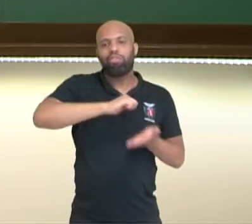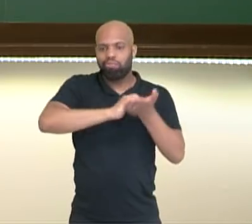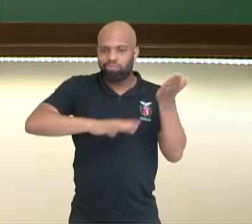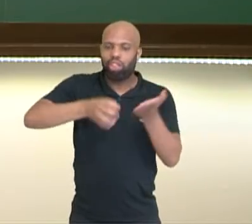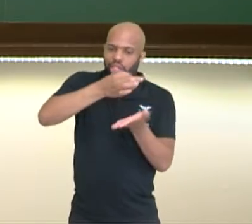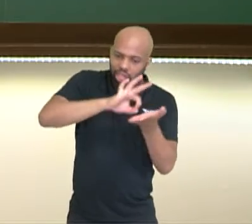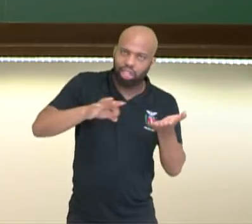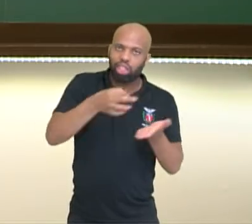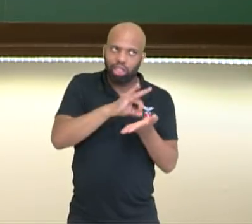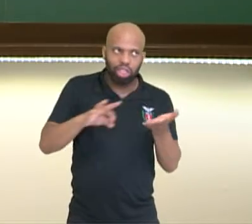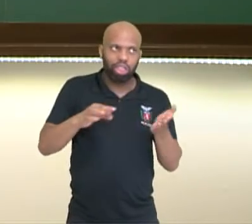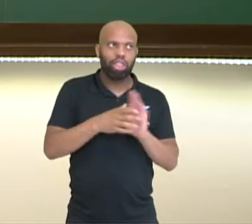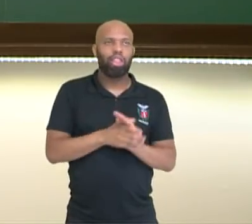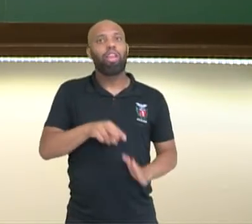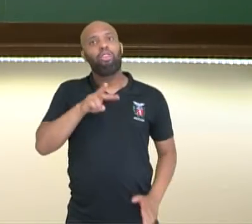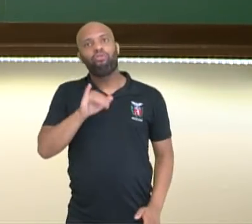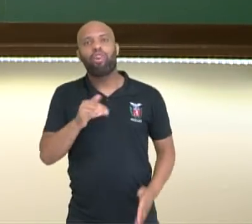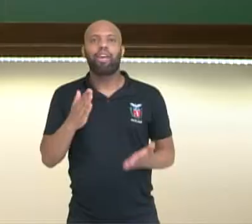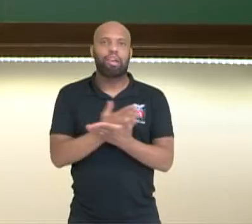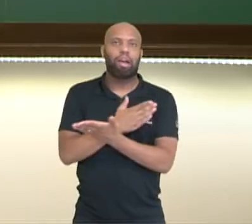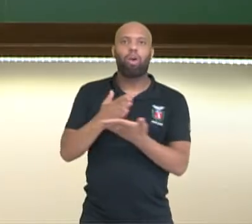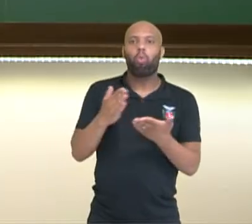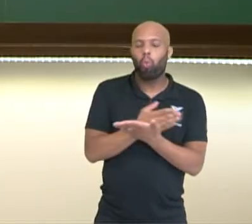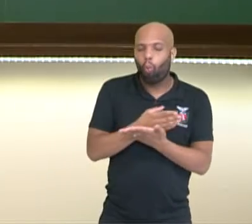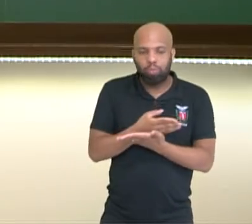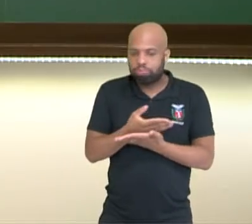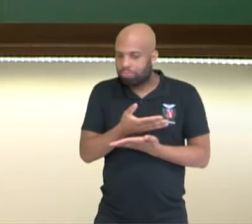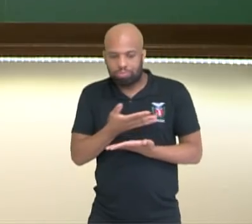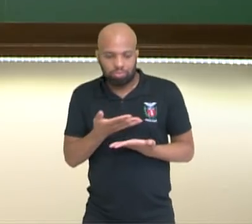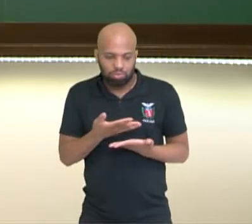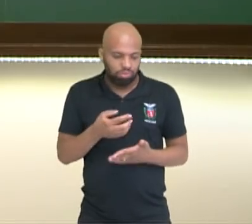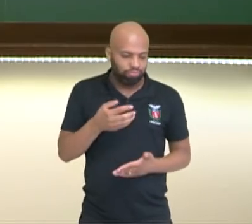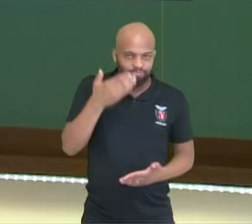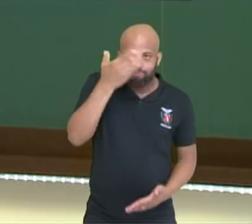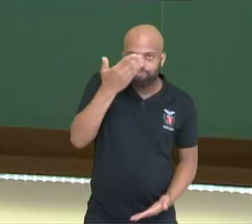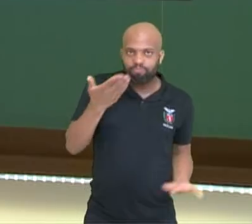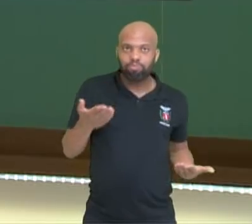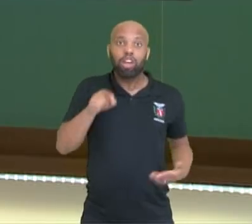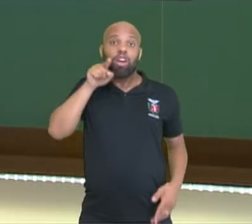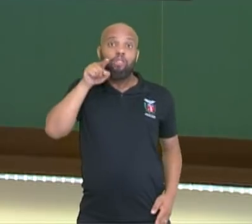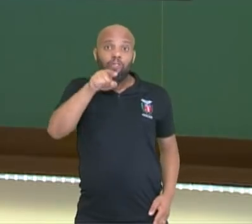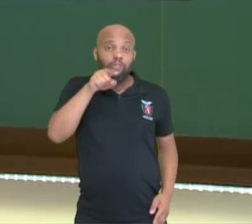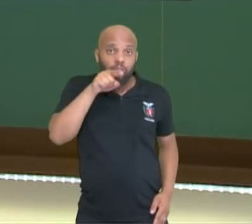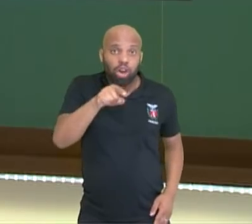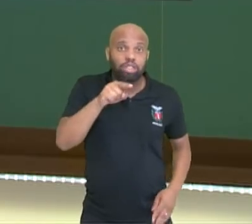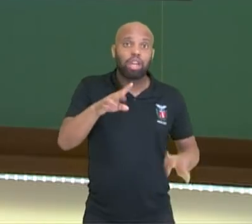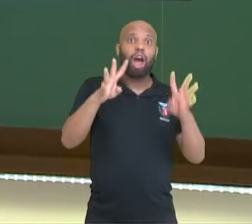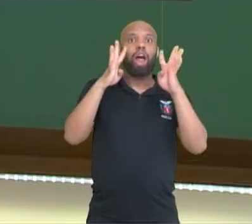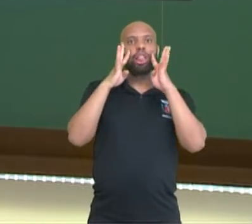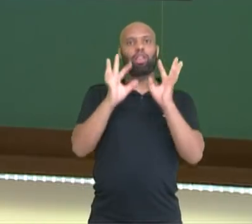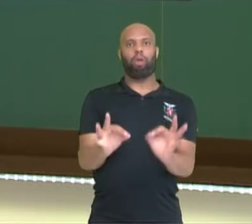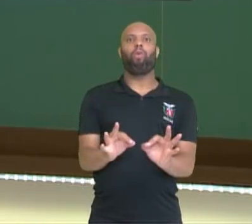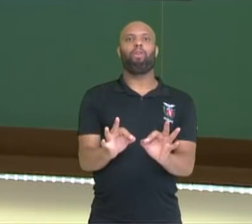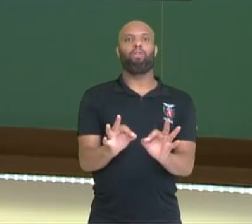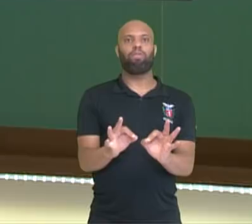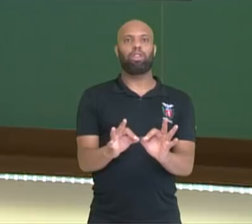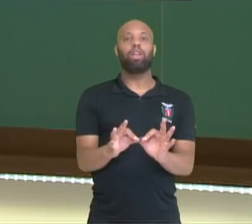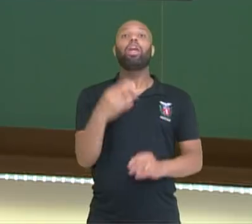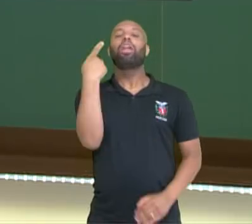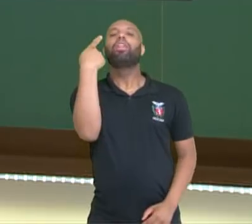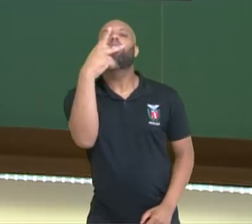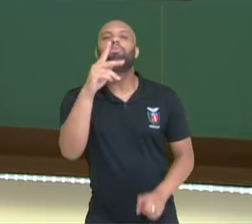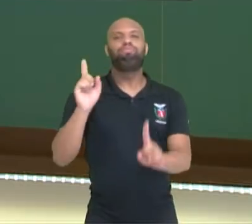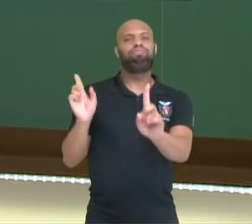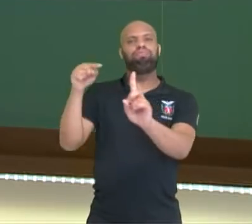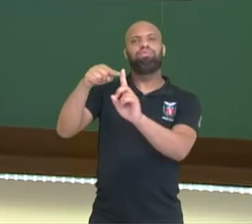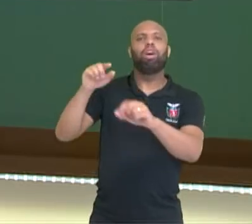corrigir. Vai passar despercebido um ponto lá ou outro. Você é que tem que estar atento. Qual é a sua intenção na hora